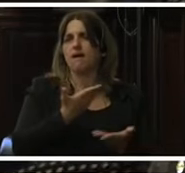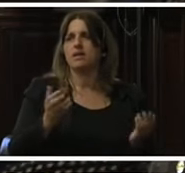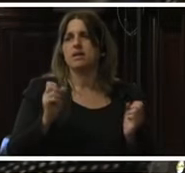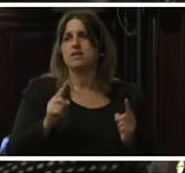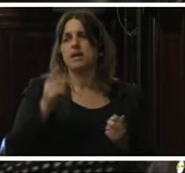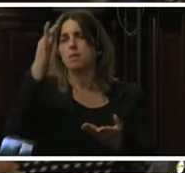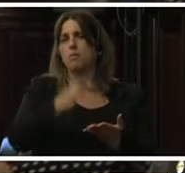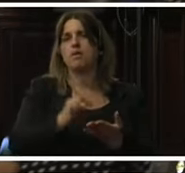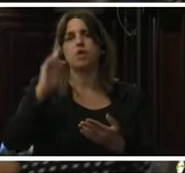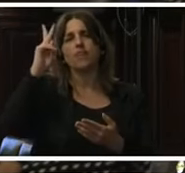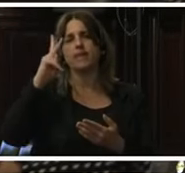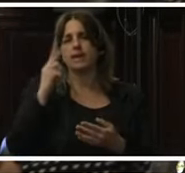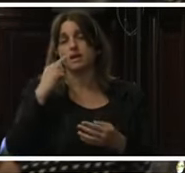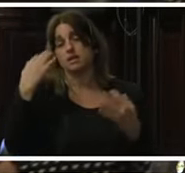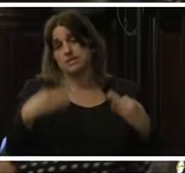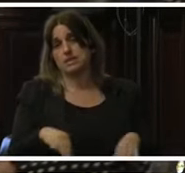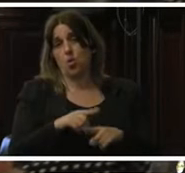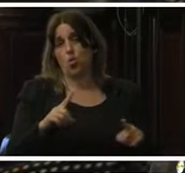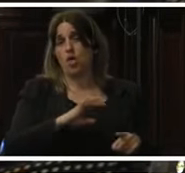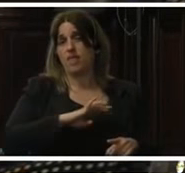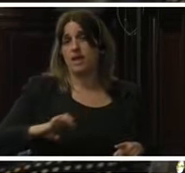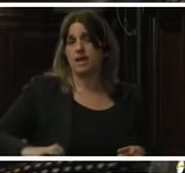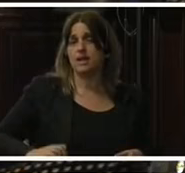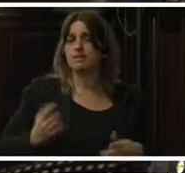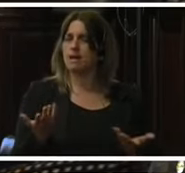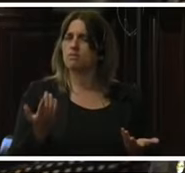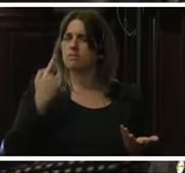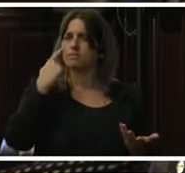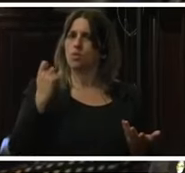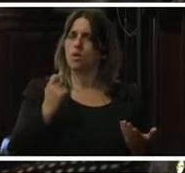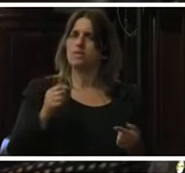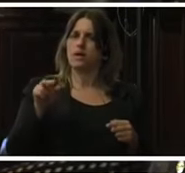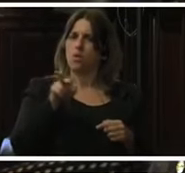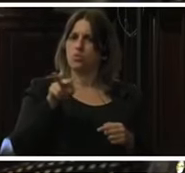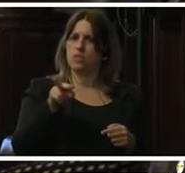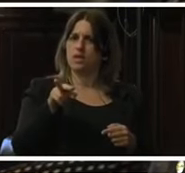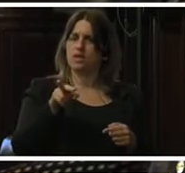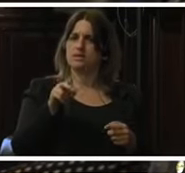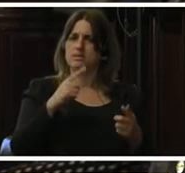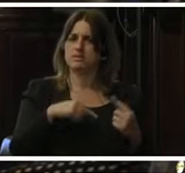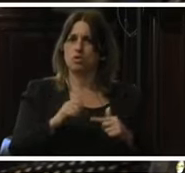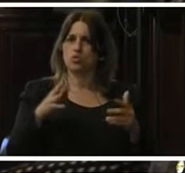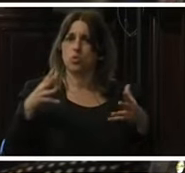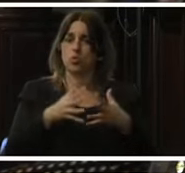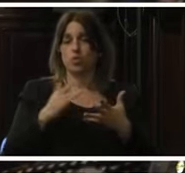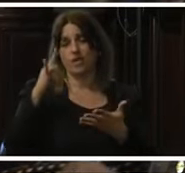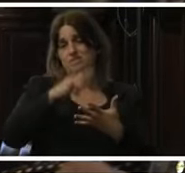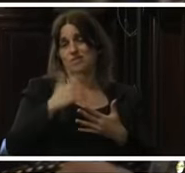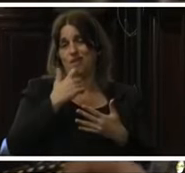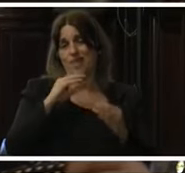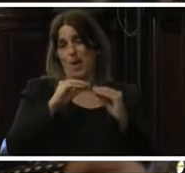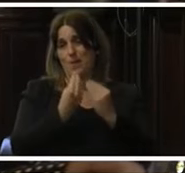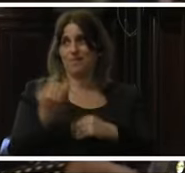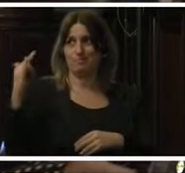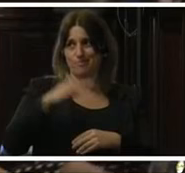certeza do estado e lamento muito que vocês não tem navegação completa aqui para nos informar sobre sobre